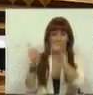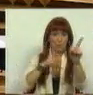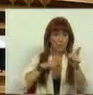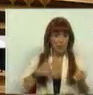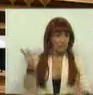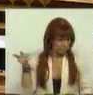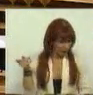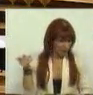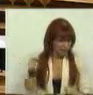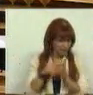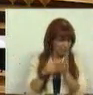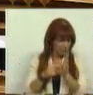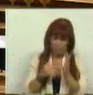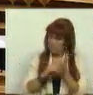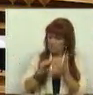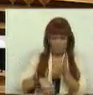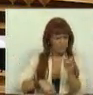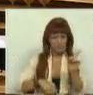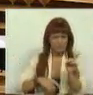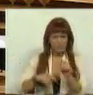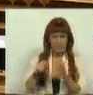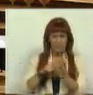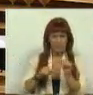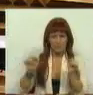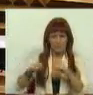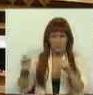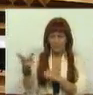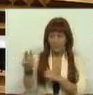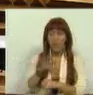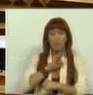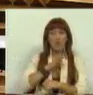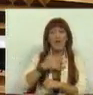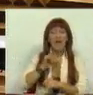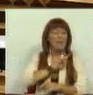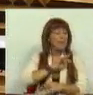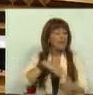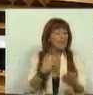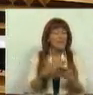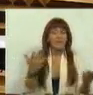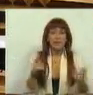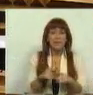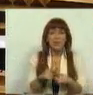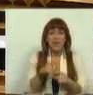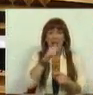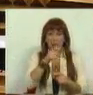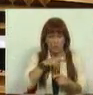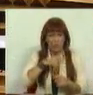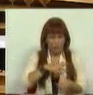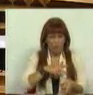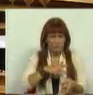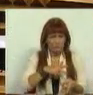Portugal. Não, não está. Estava escrito no memorando da Troika que os senhores querem privatizar as águas de